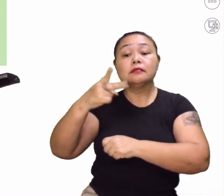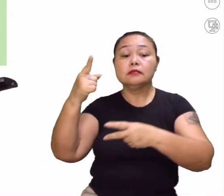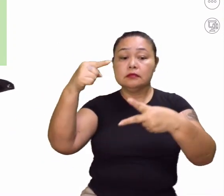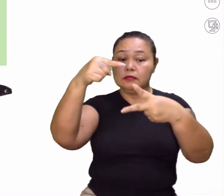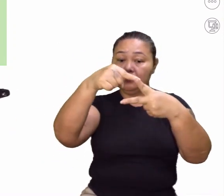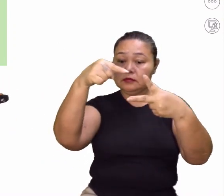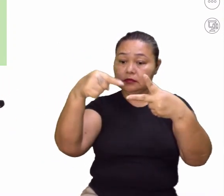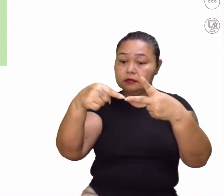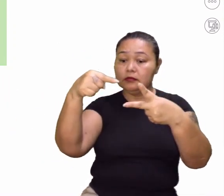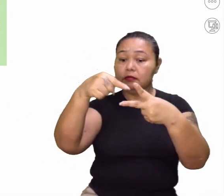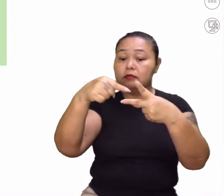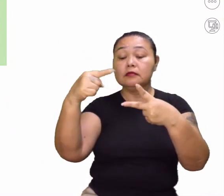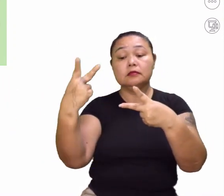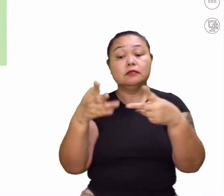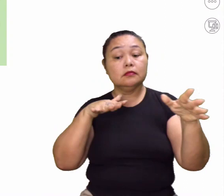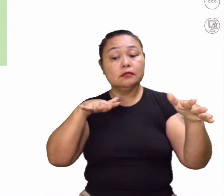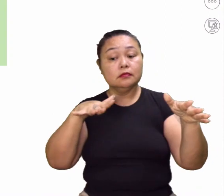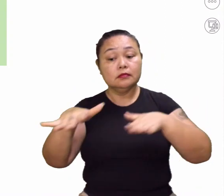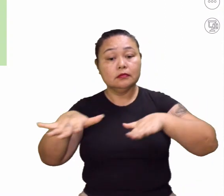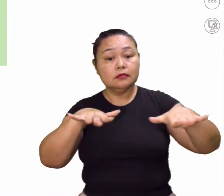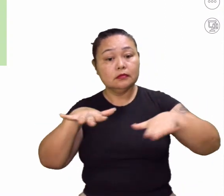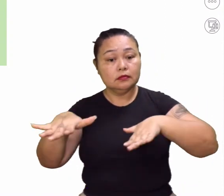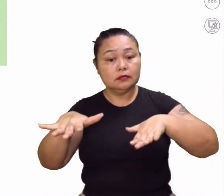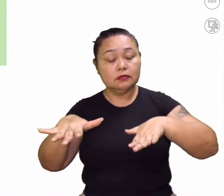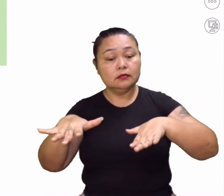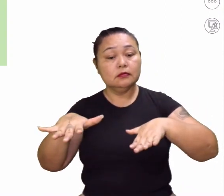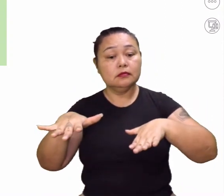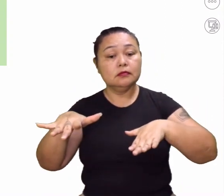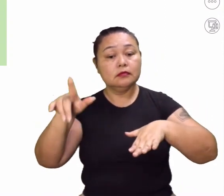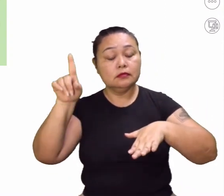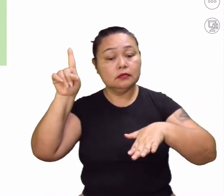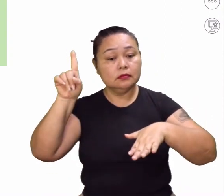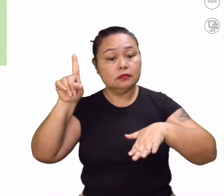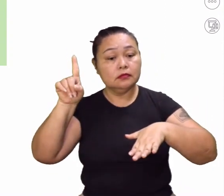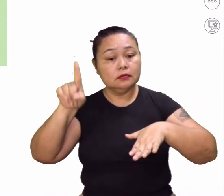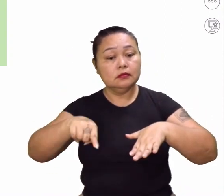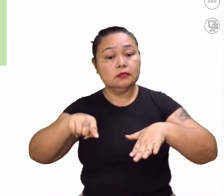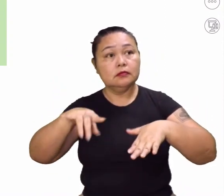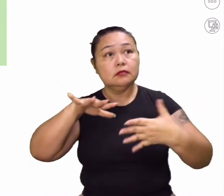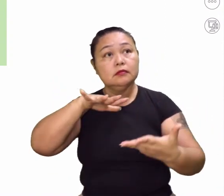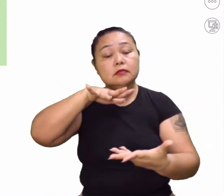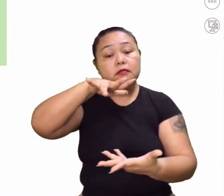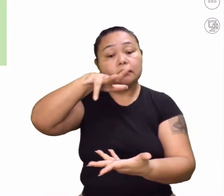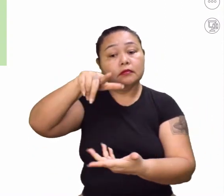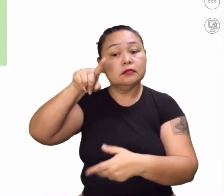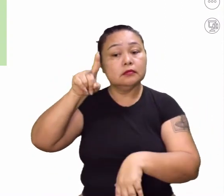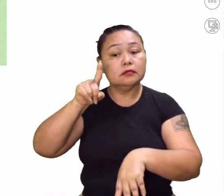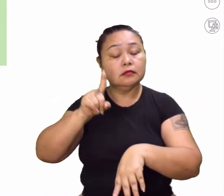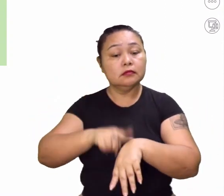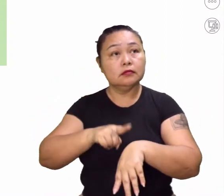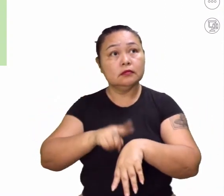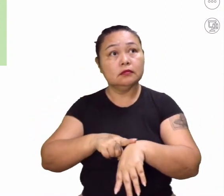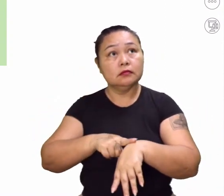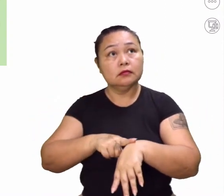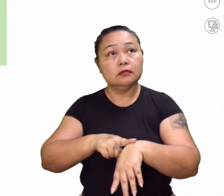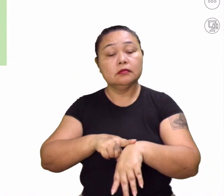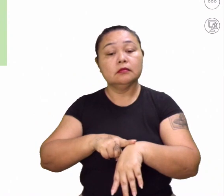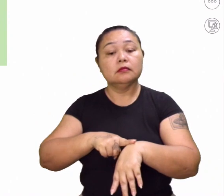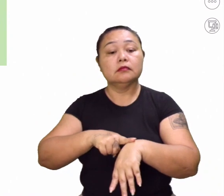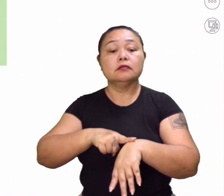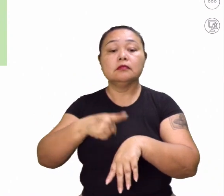determinado por dois principais movimentos. Então, o tempo, marque aí, ó, no